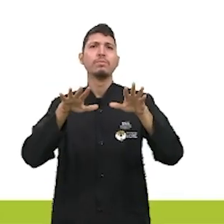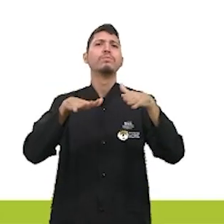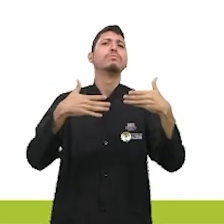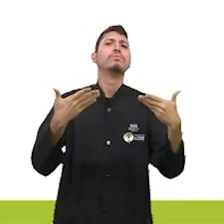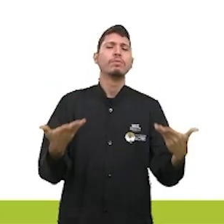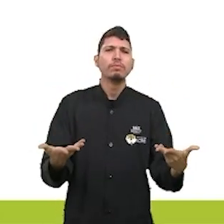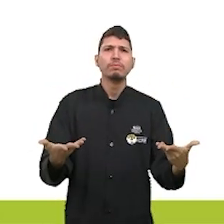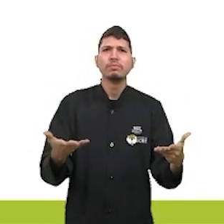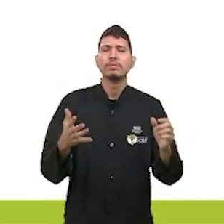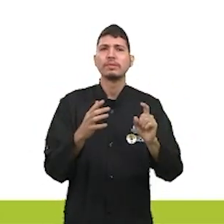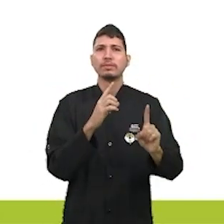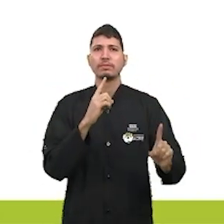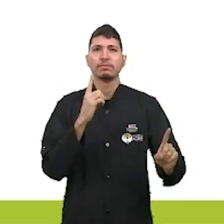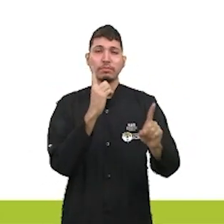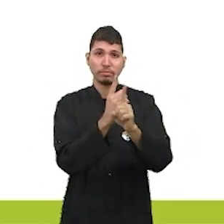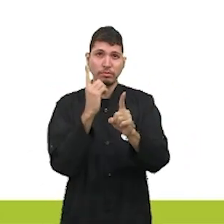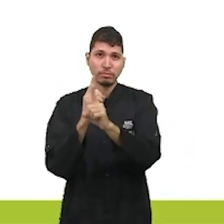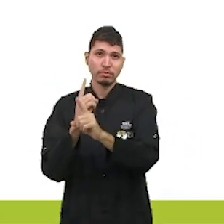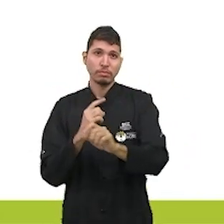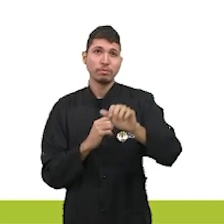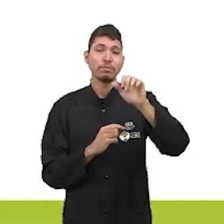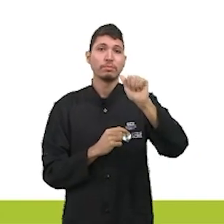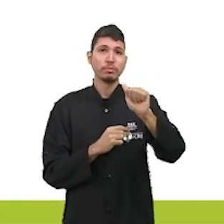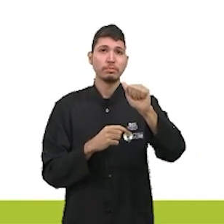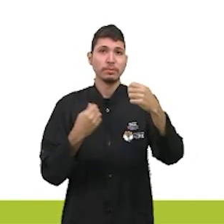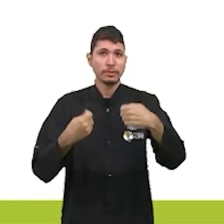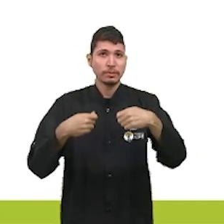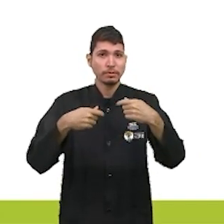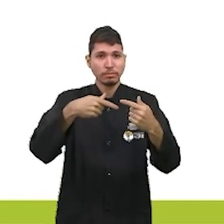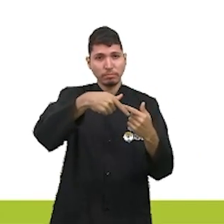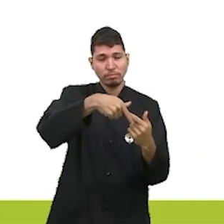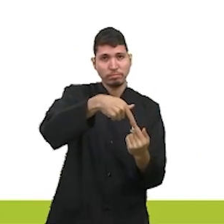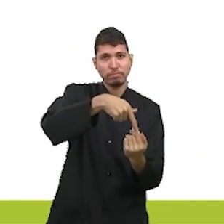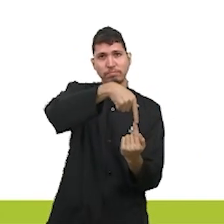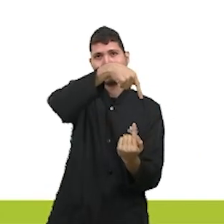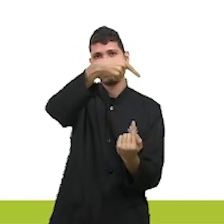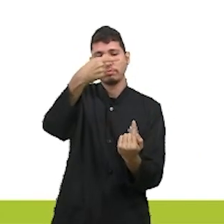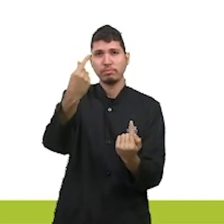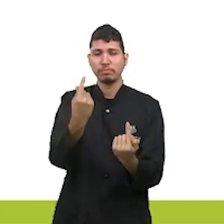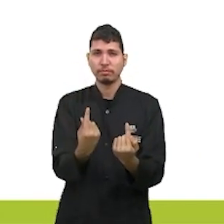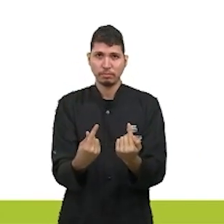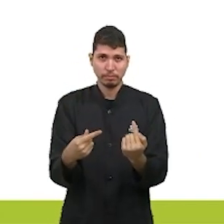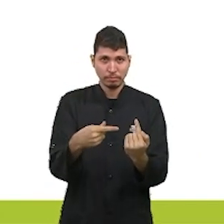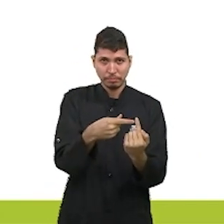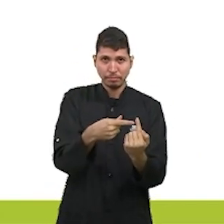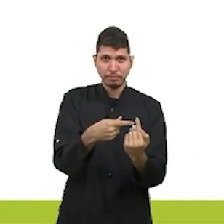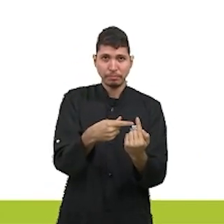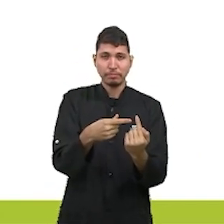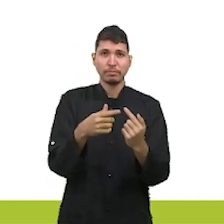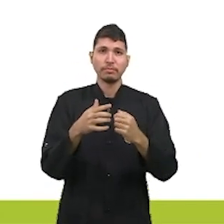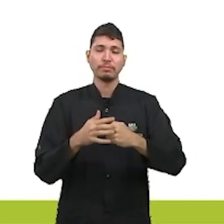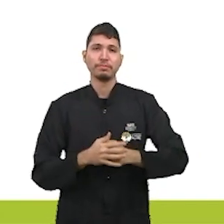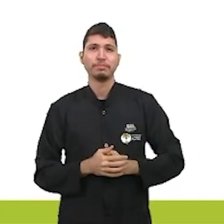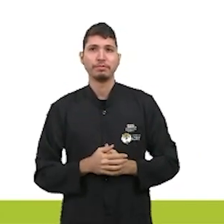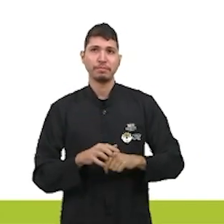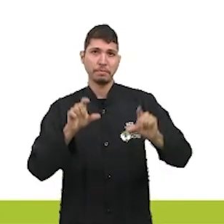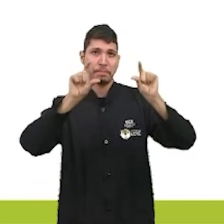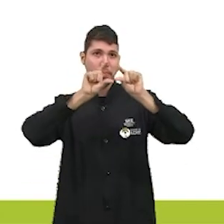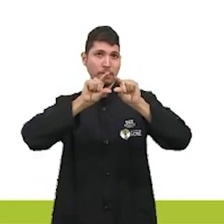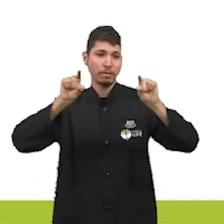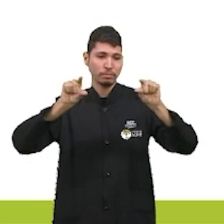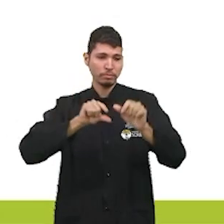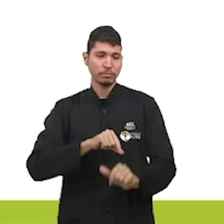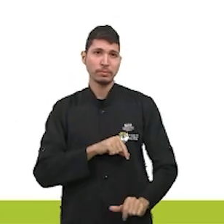maneira com que o amperímetro deve ser ligado e a leitura por ele realizada? Aí o enunciado. Uma